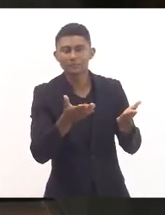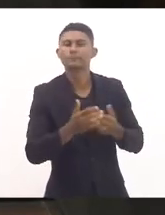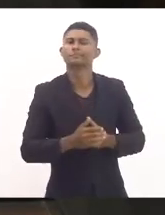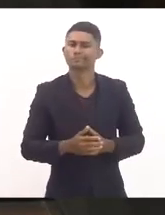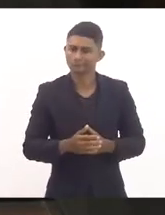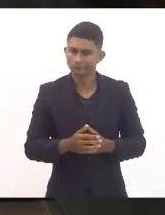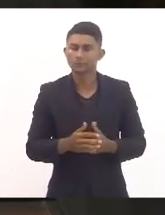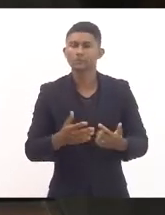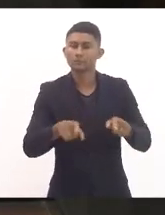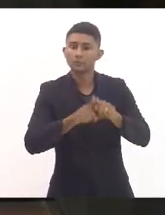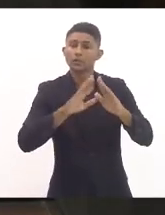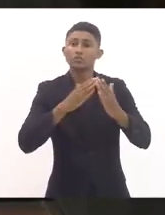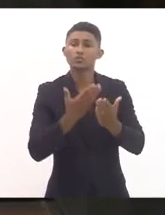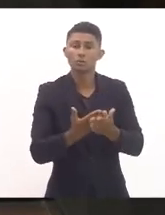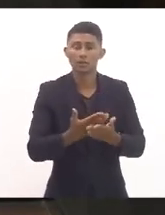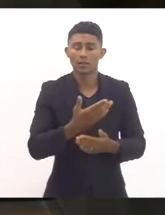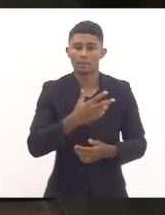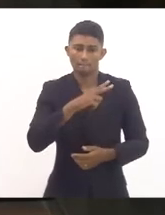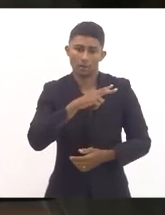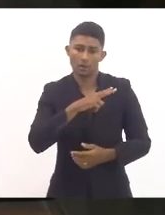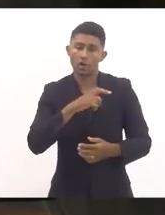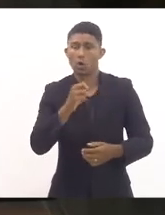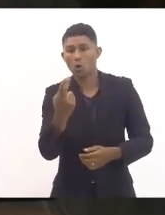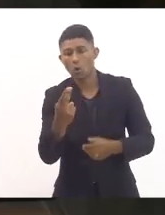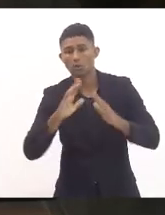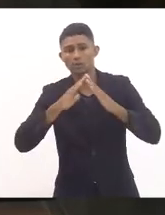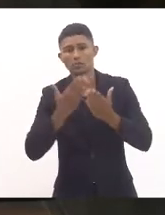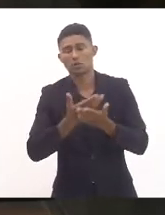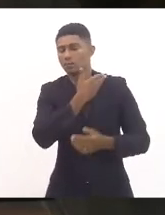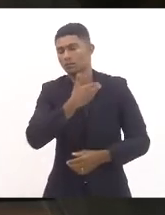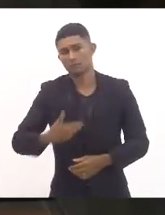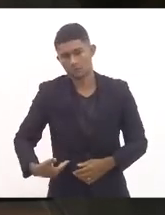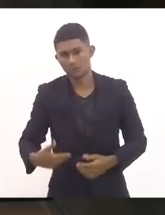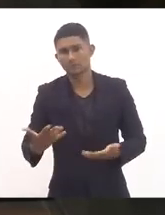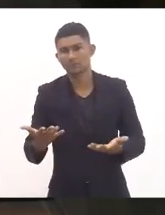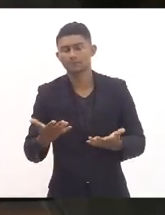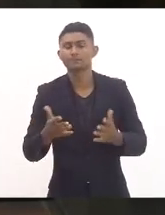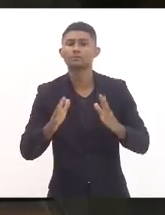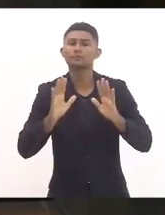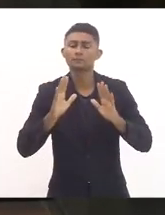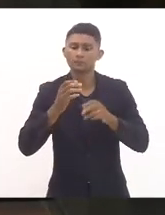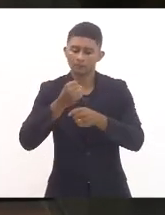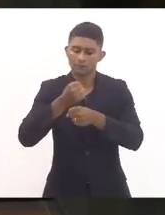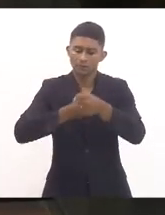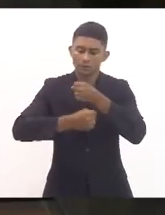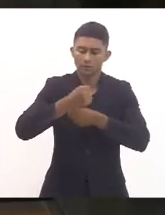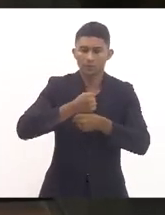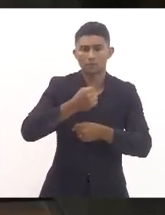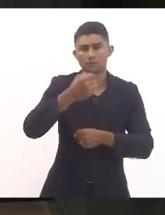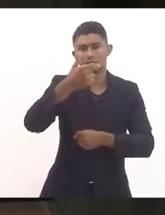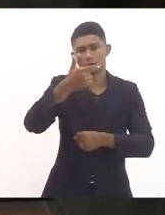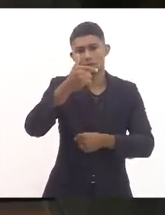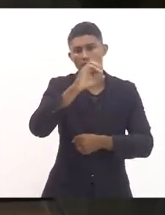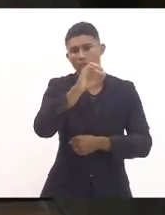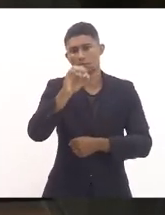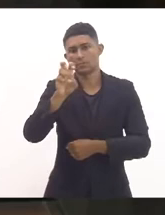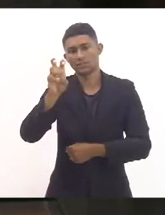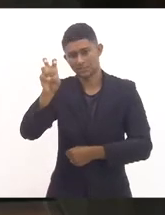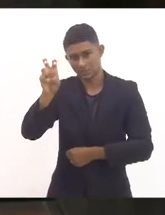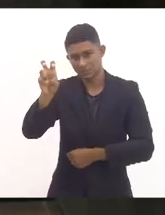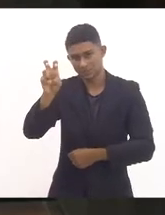e privadas no estado do Rio de Janeiro. Já em 2005, o